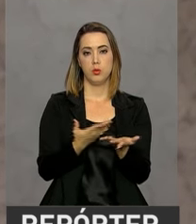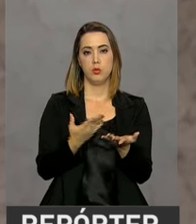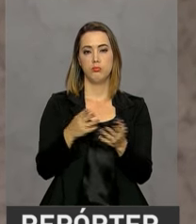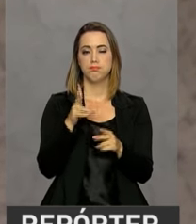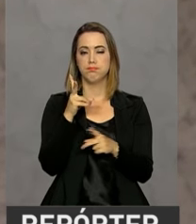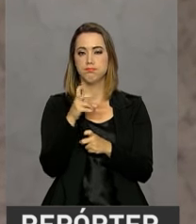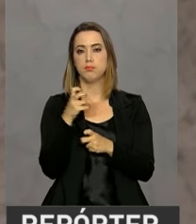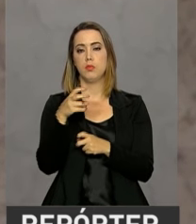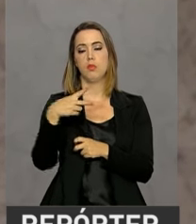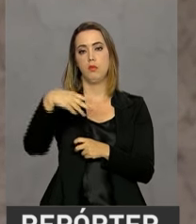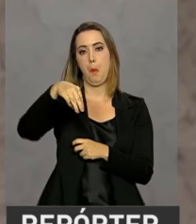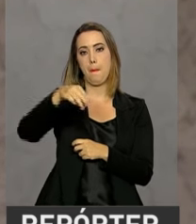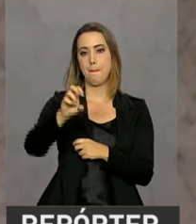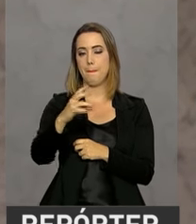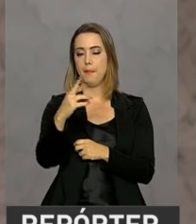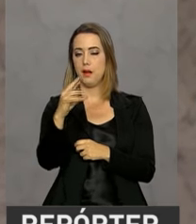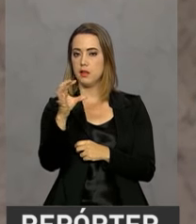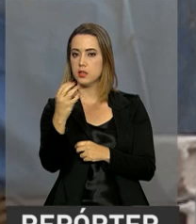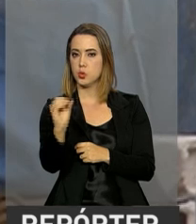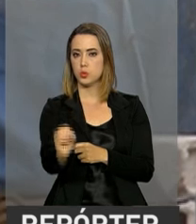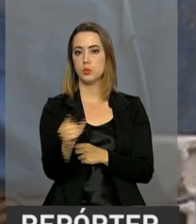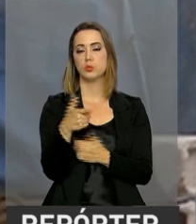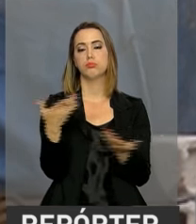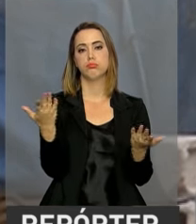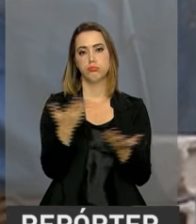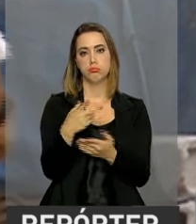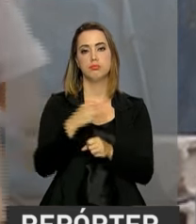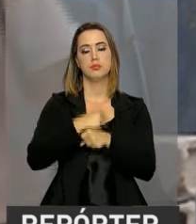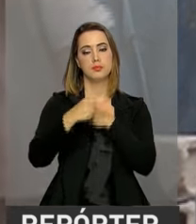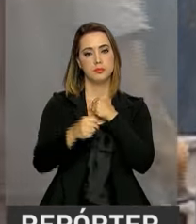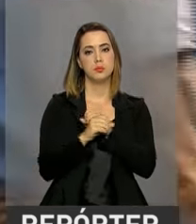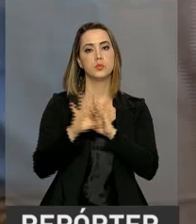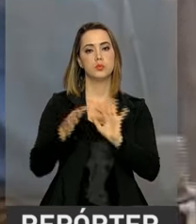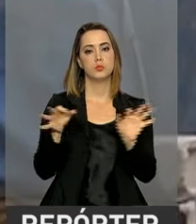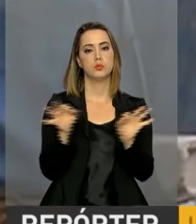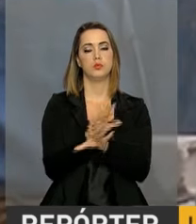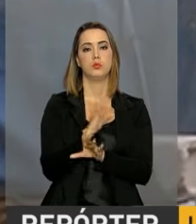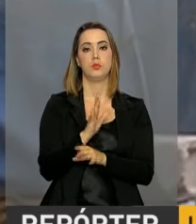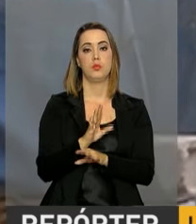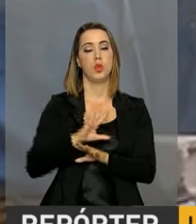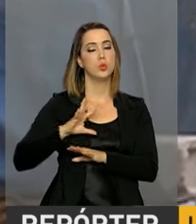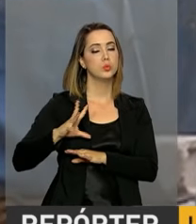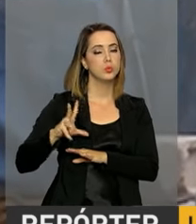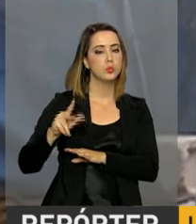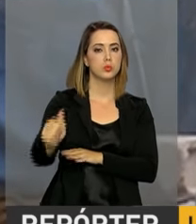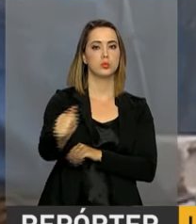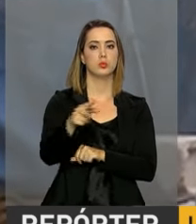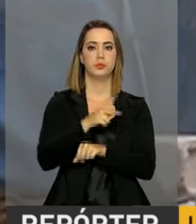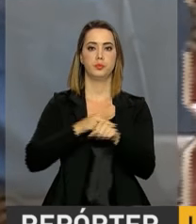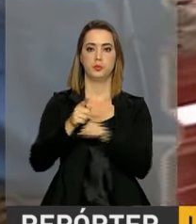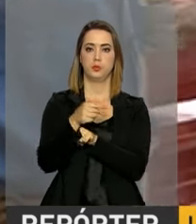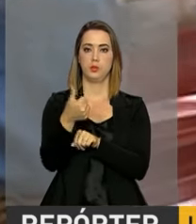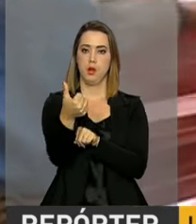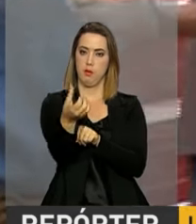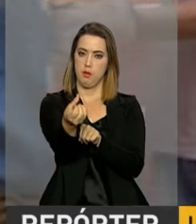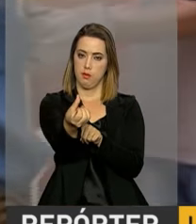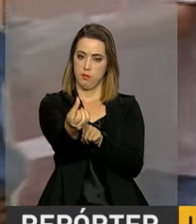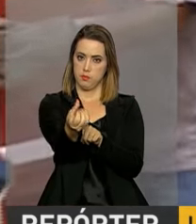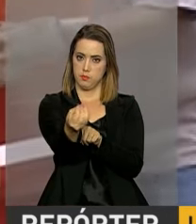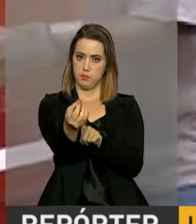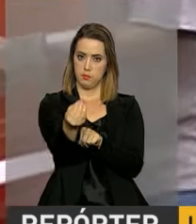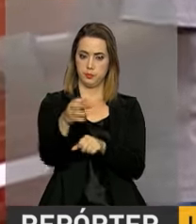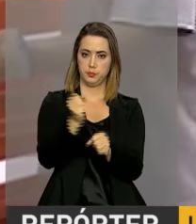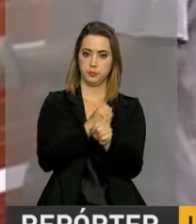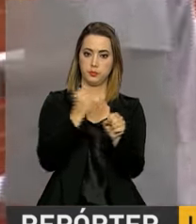de 2017 e com certeza vamos concluir. Em todo o país, cerca de 1.600 obras de infraestrutura que estavam